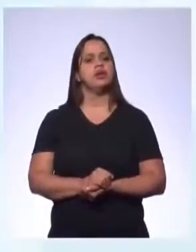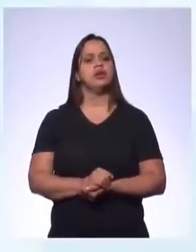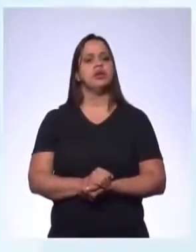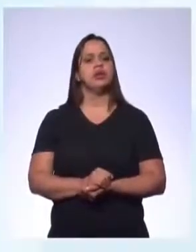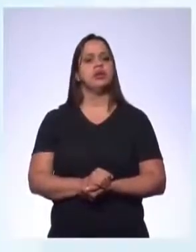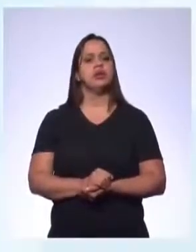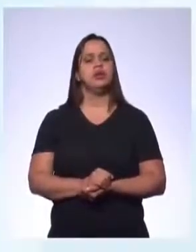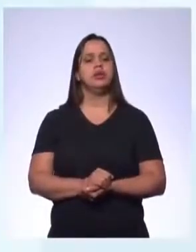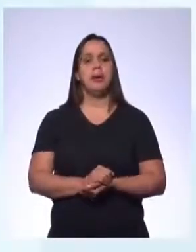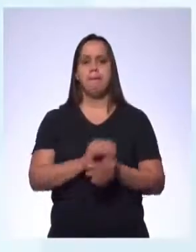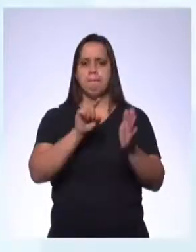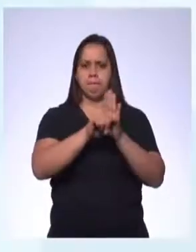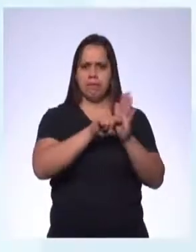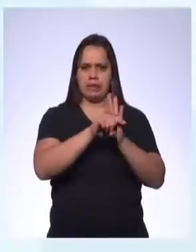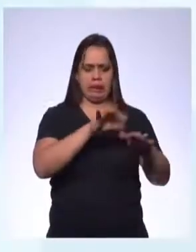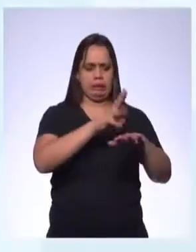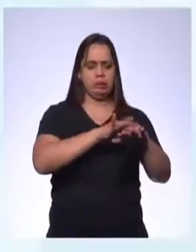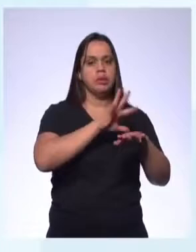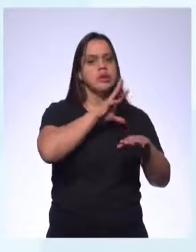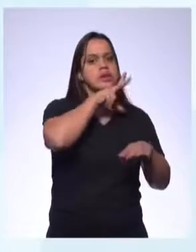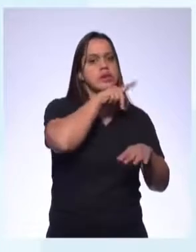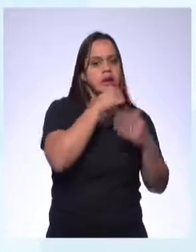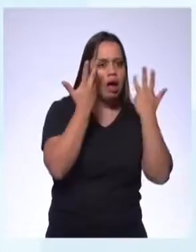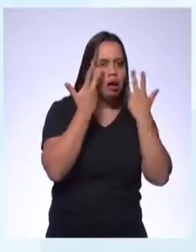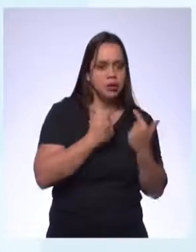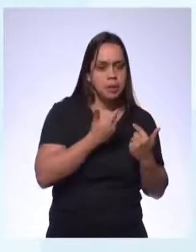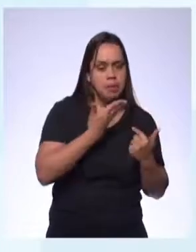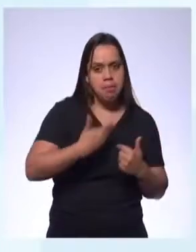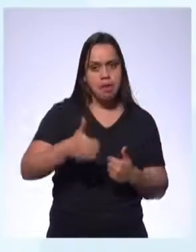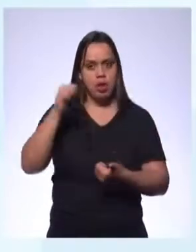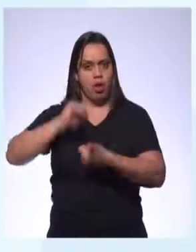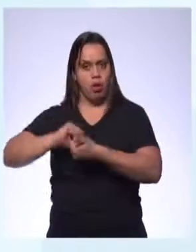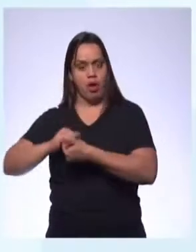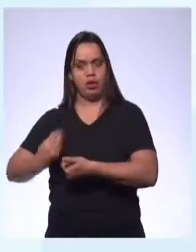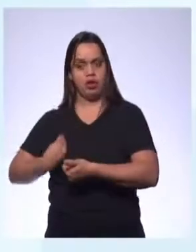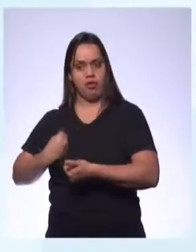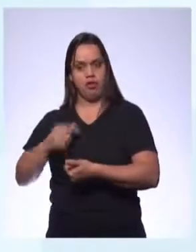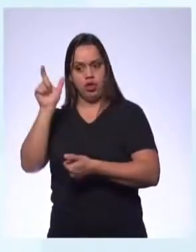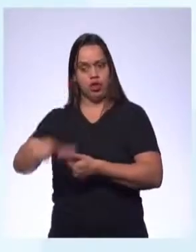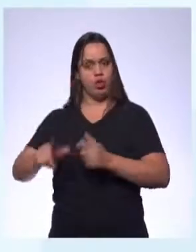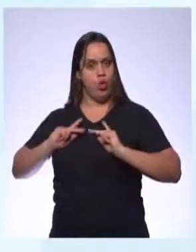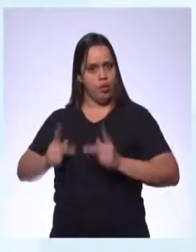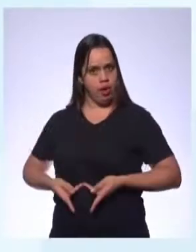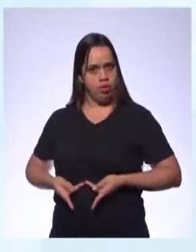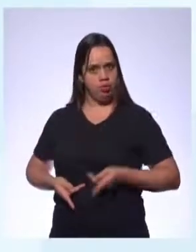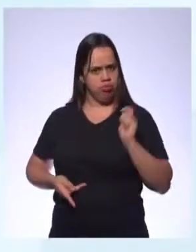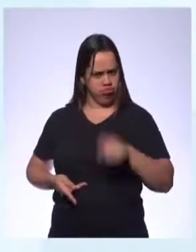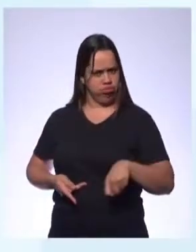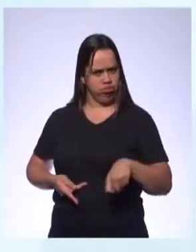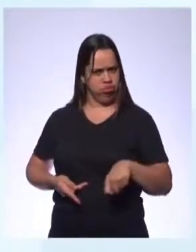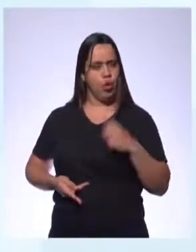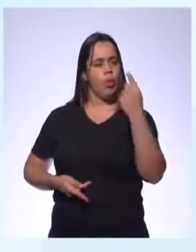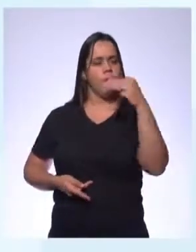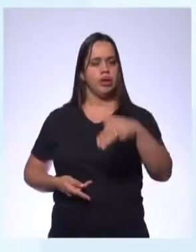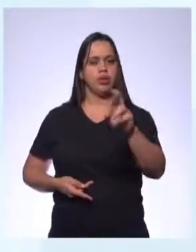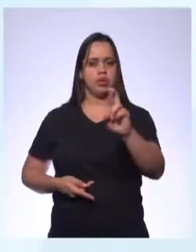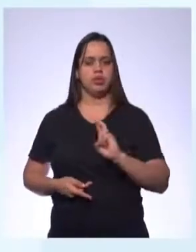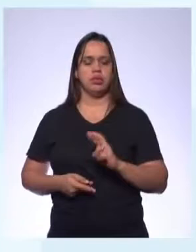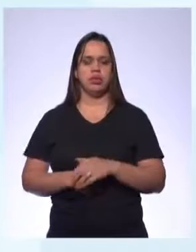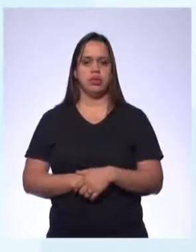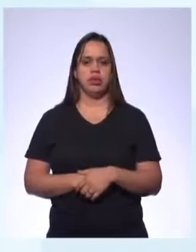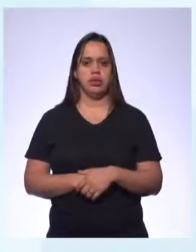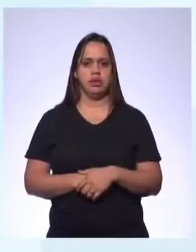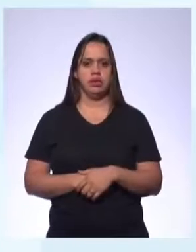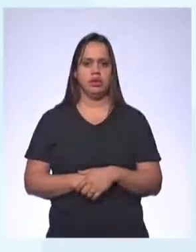a partir da pesquisa de doenças em animais, melhorar a qualidade de vida dos humanos? Um minutinho, por favor.